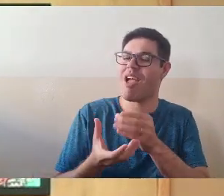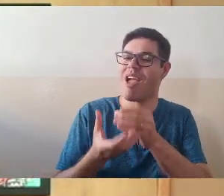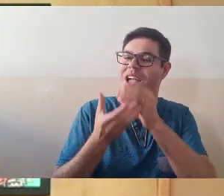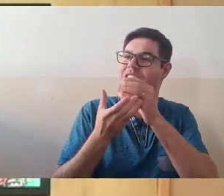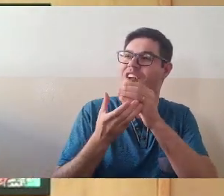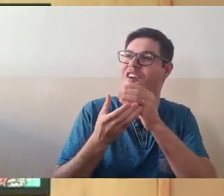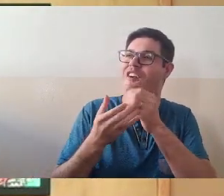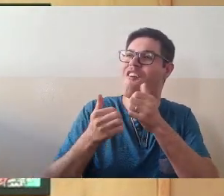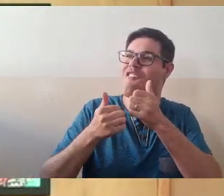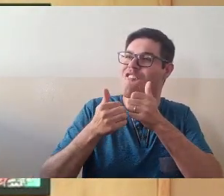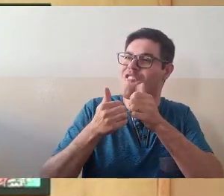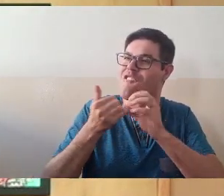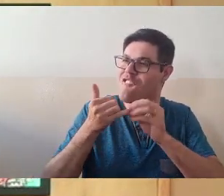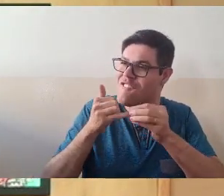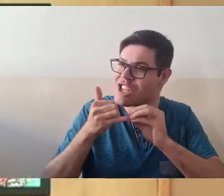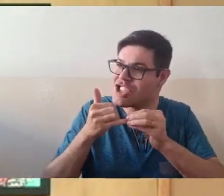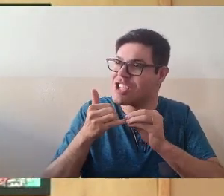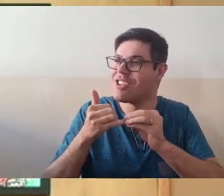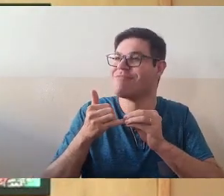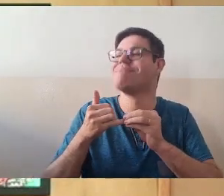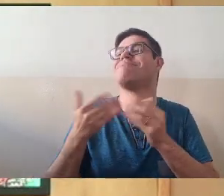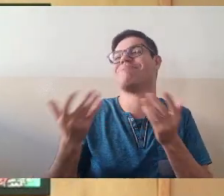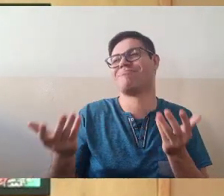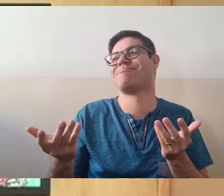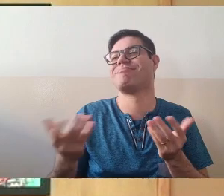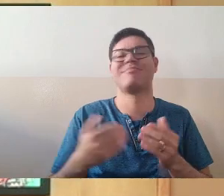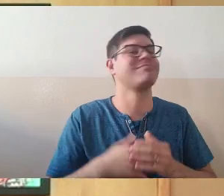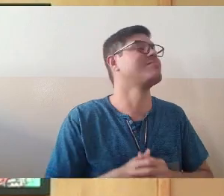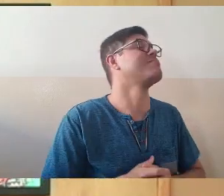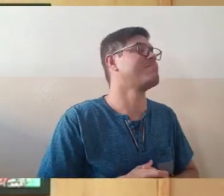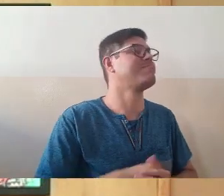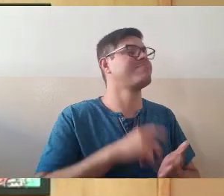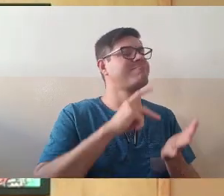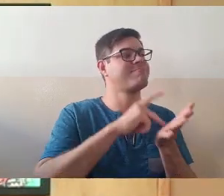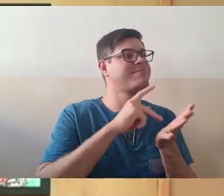Natal e o Ano Novo, a previsão que a gente faça um Réveillon bacana também esse ano.